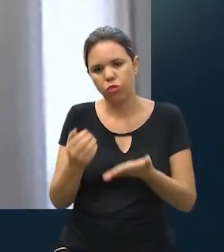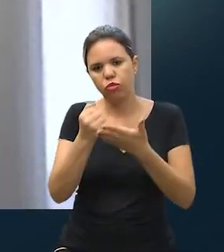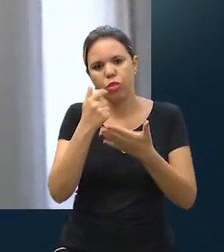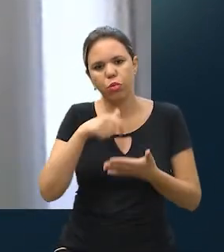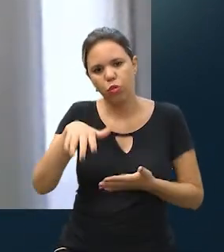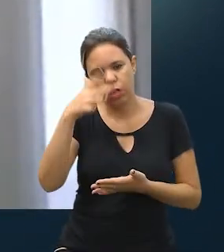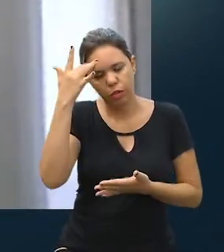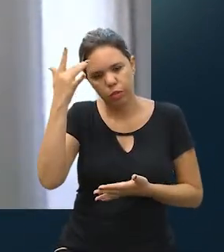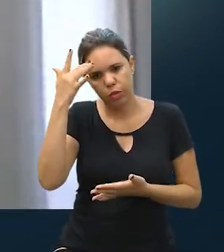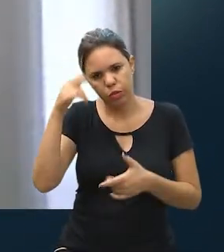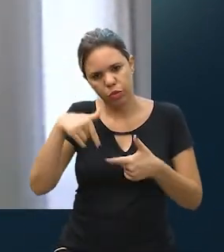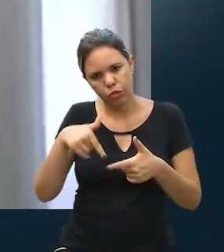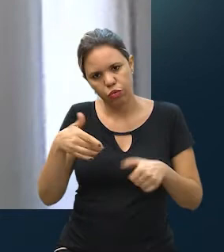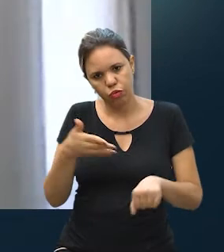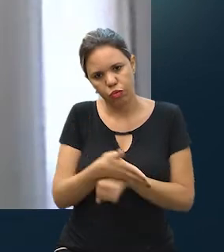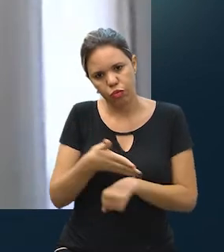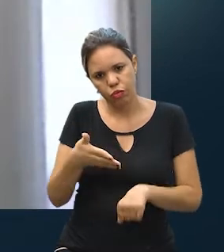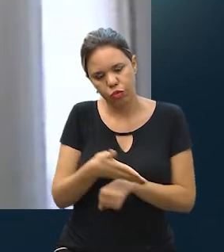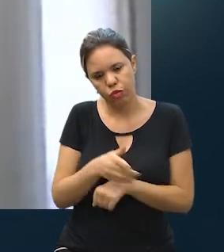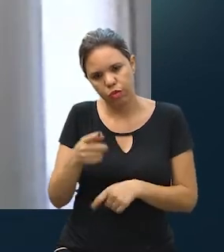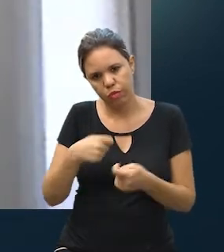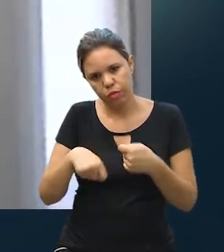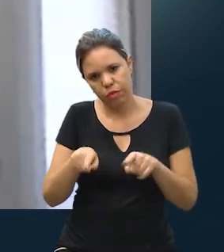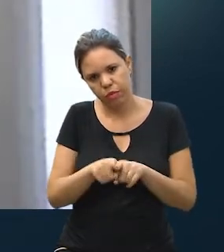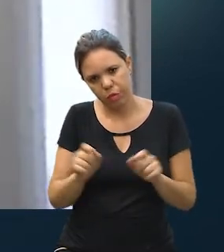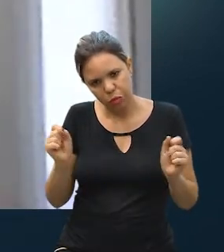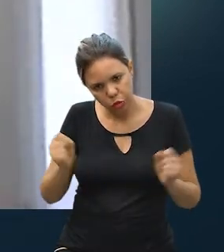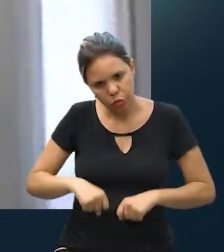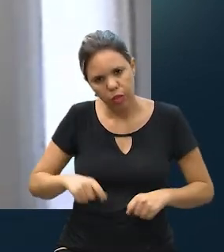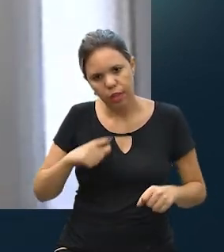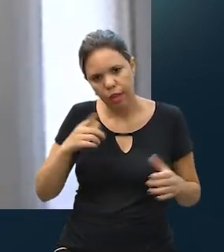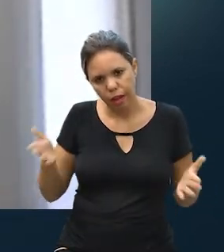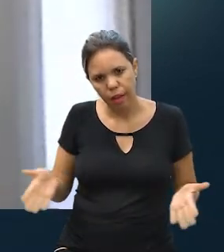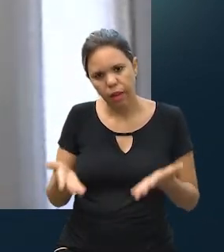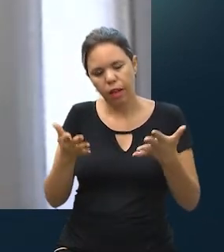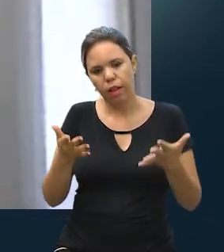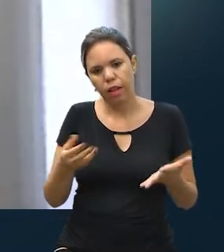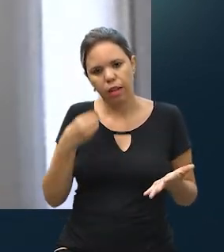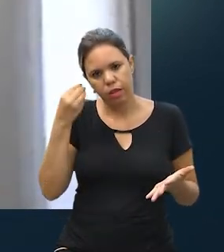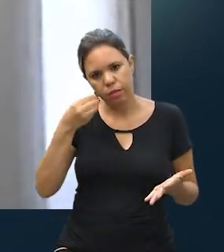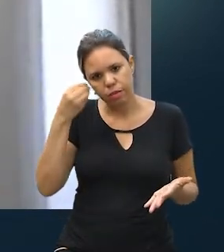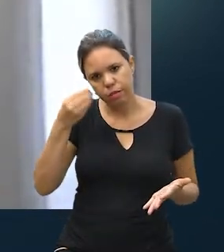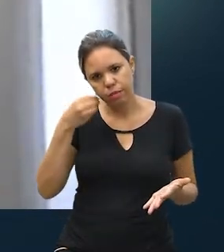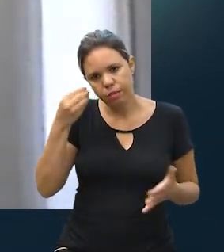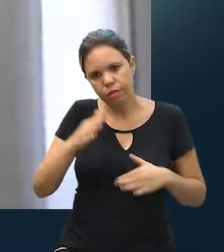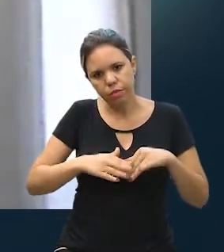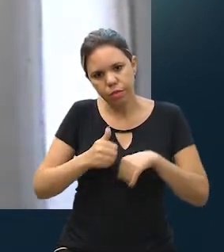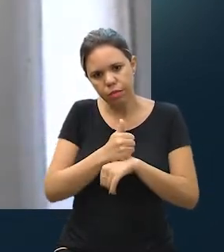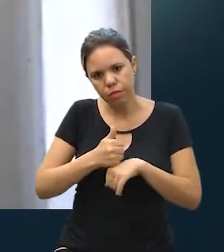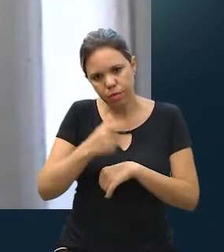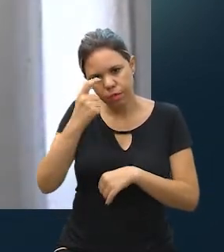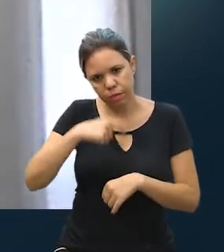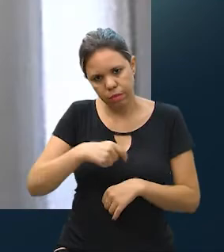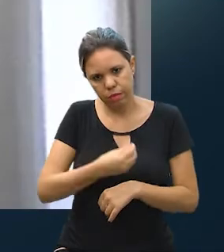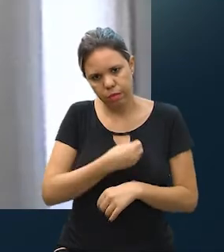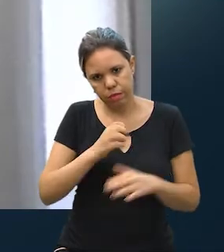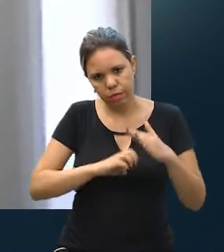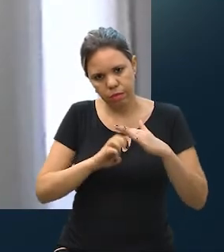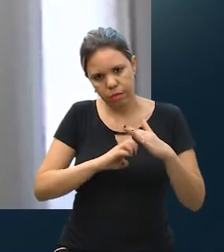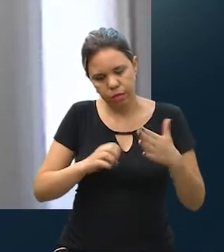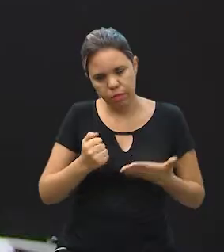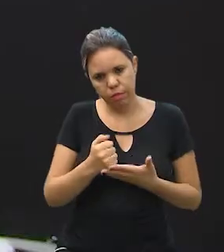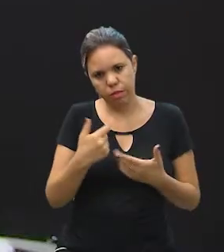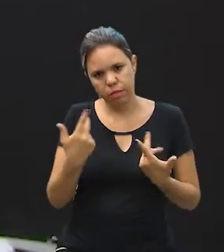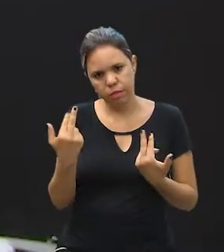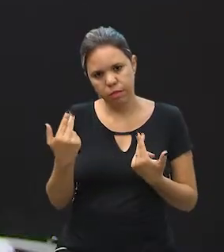mulheres maduras para fazerem parte desse negócio e poderem também contribuir com a sua bagagem profissional e pessoal para as empresas também, assim